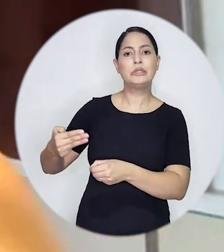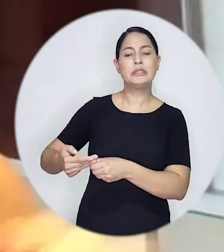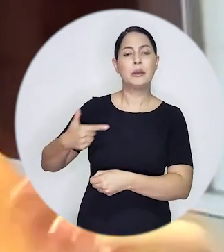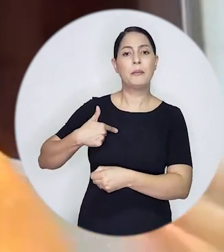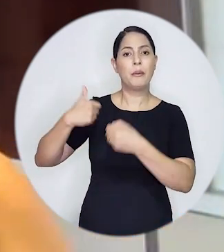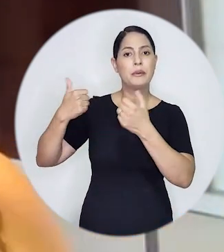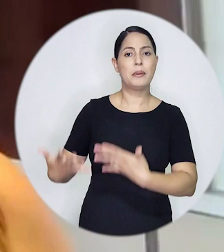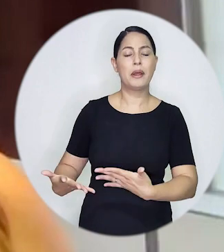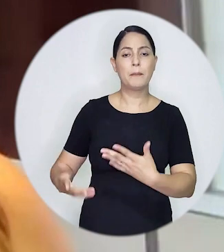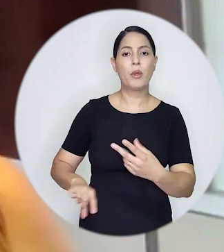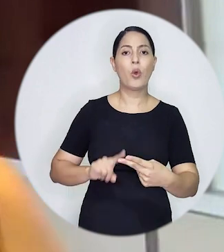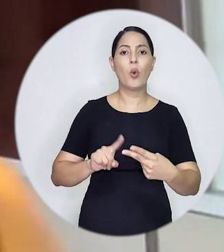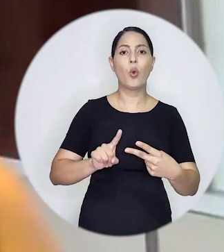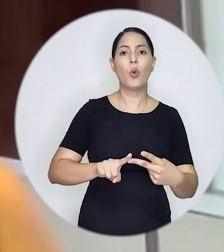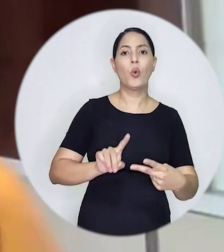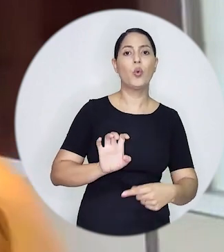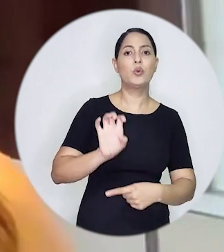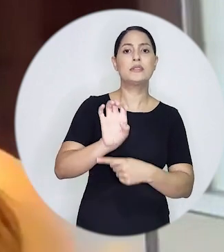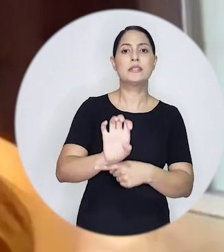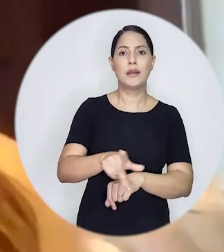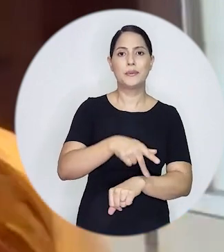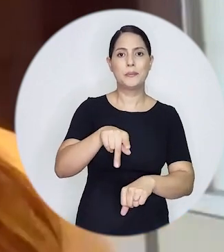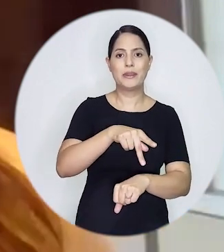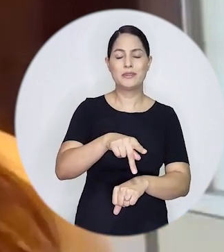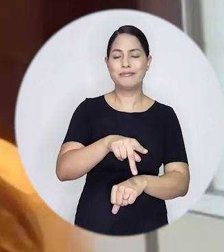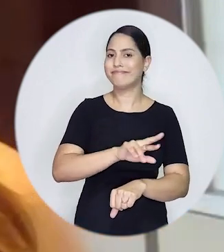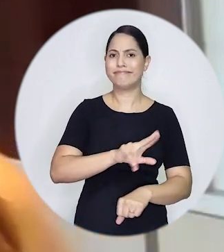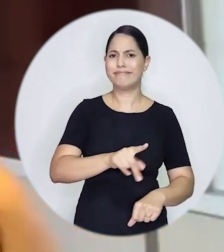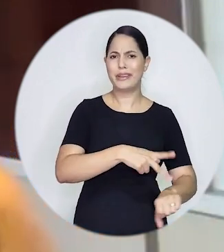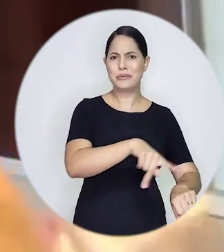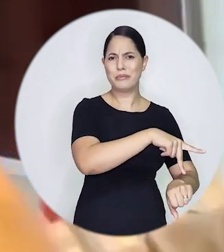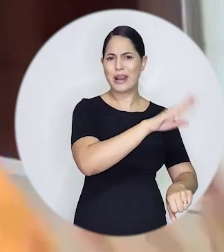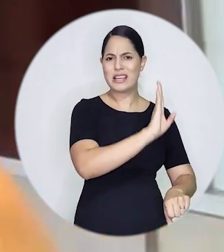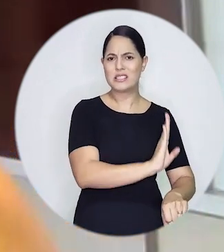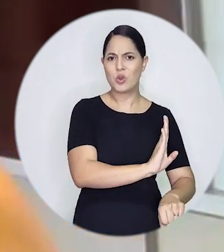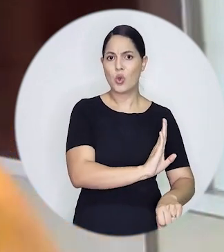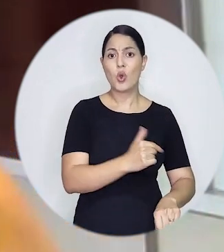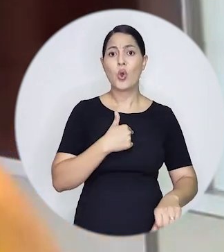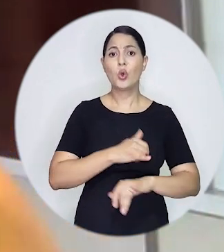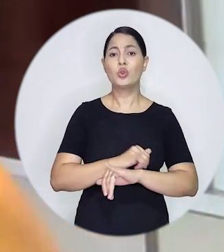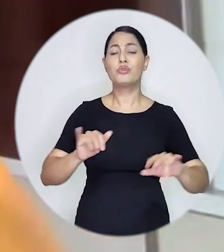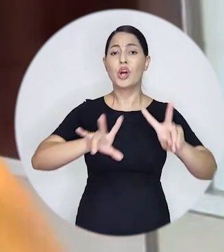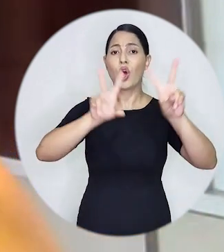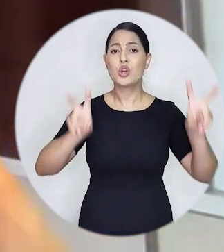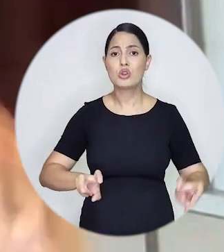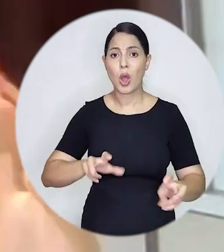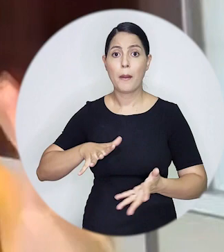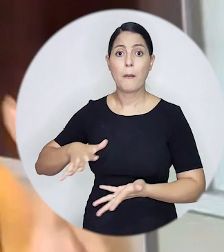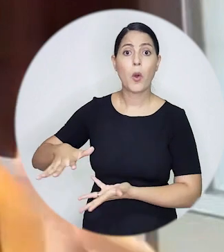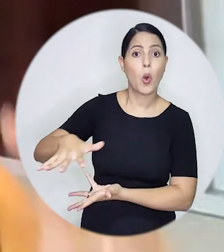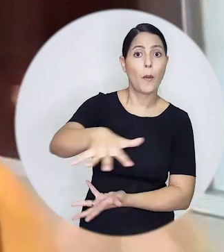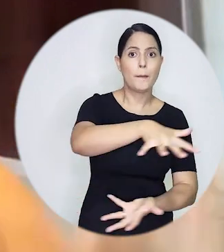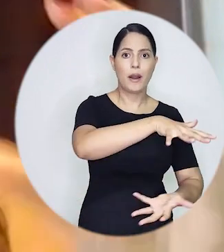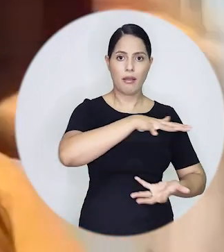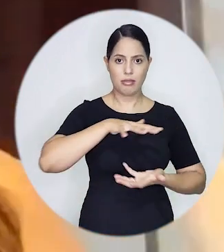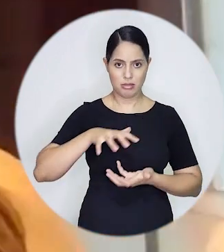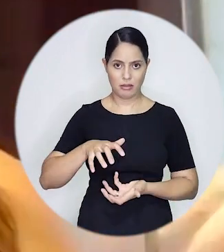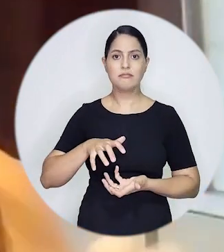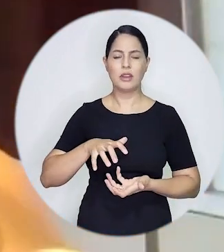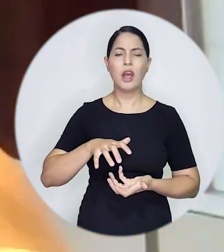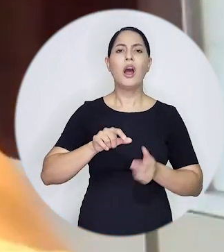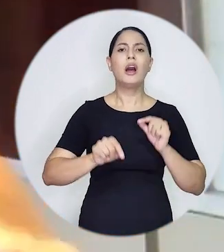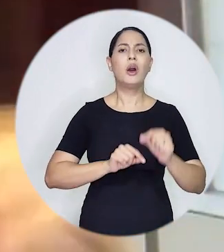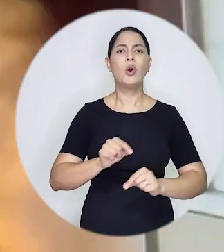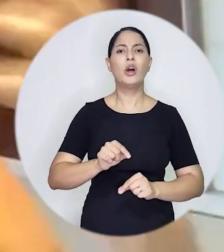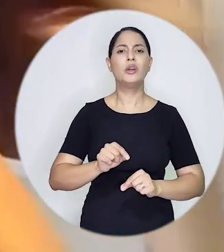Estado, de um Estado brasileiro específico, eu não estou falando nem da União, eu estou falando do planeta Terra. E essa percepção